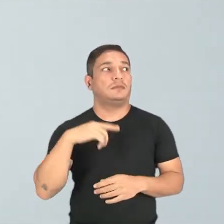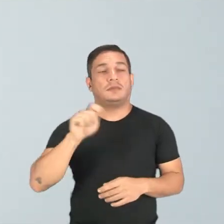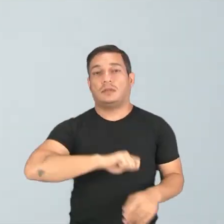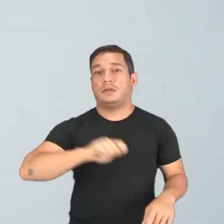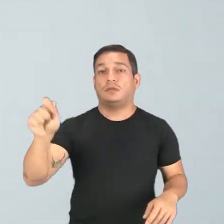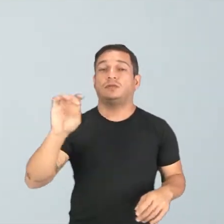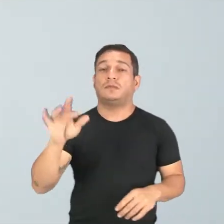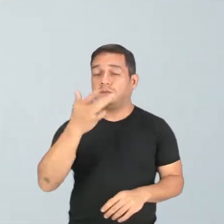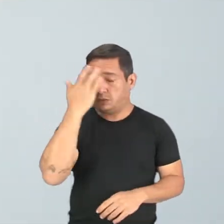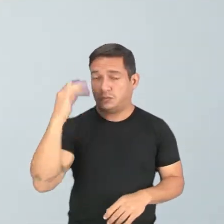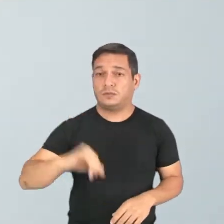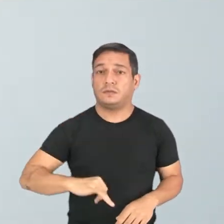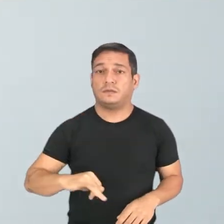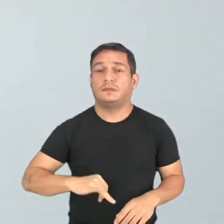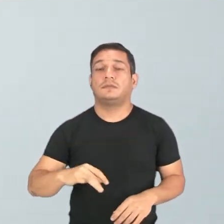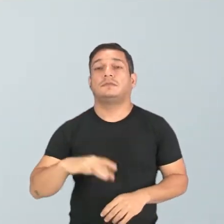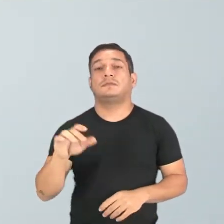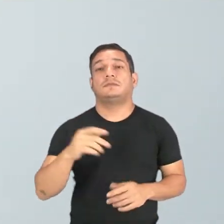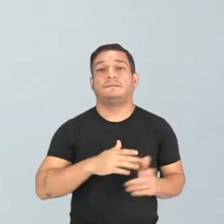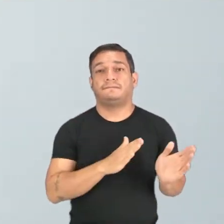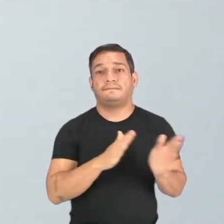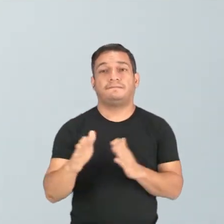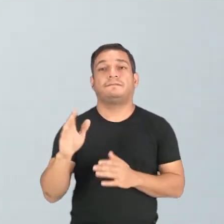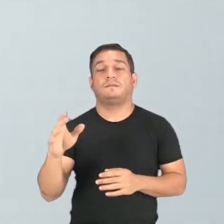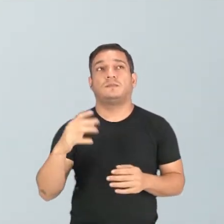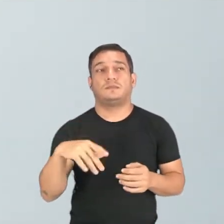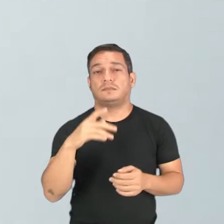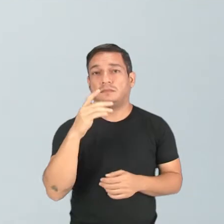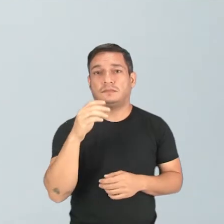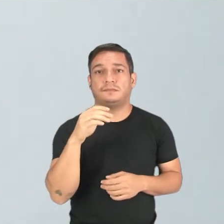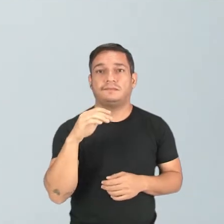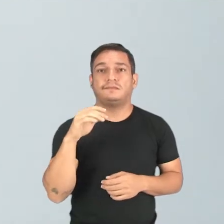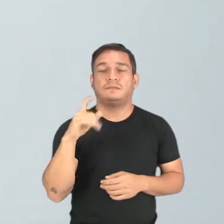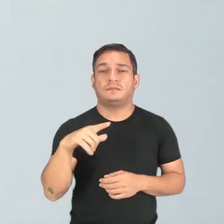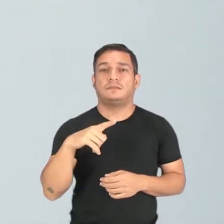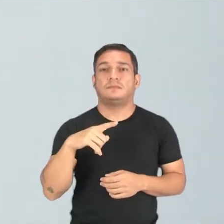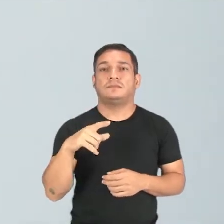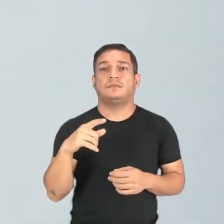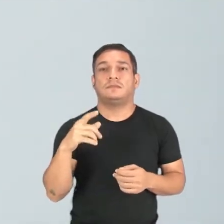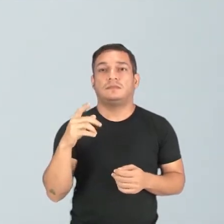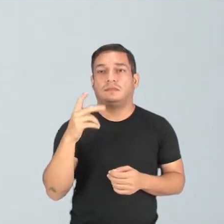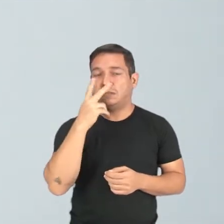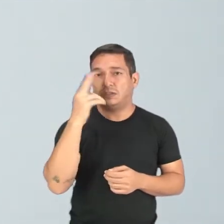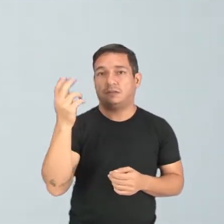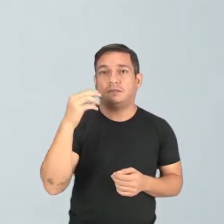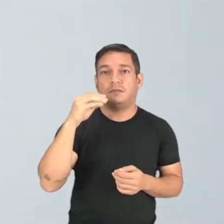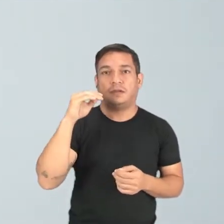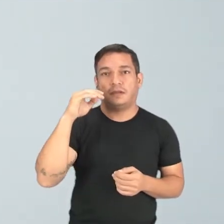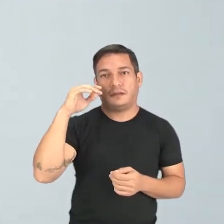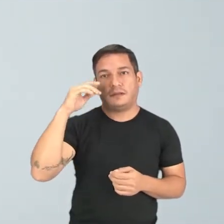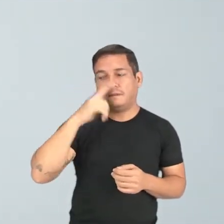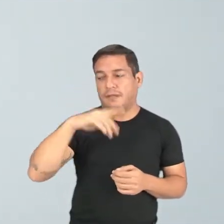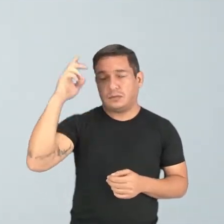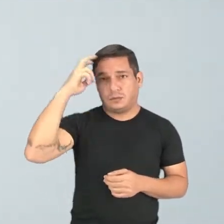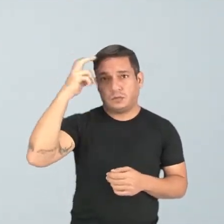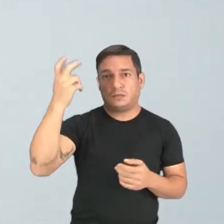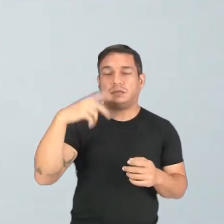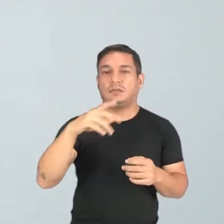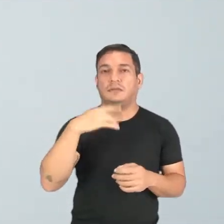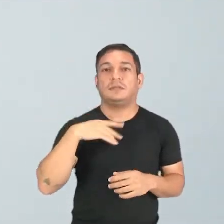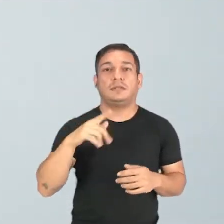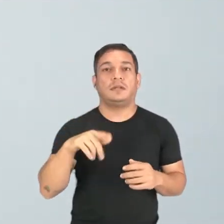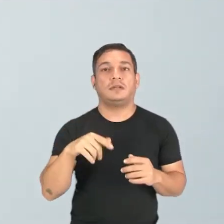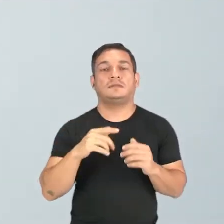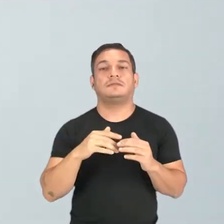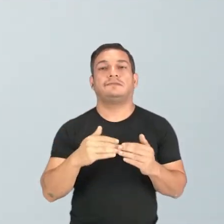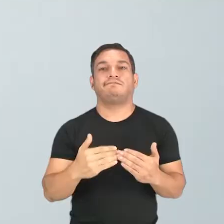aquele que sofreu as consequências de um processo abusivo, né, de desaculturação pelos europeus. Aqueles que foram